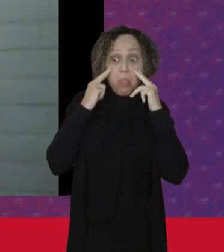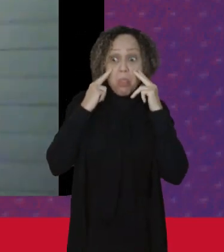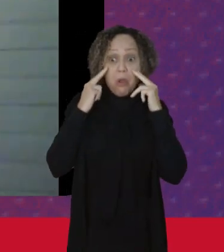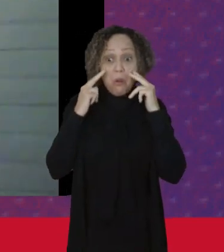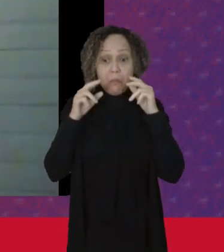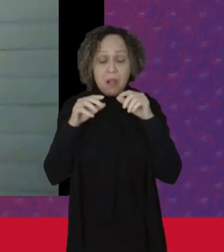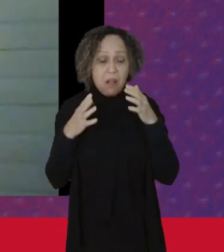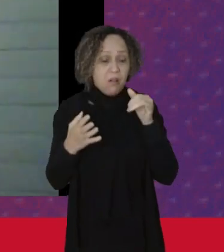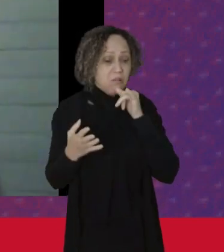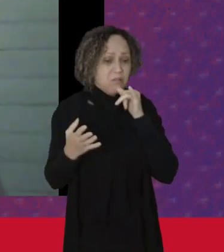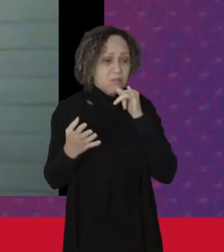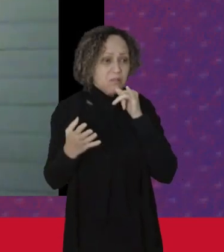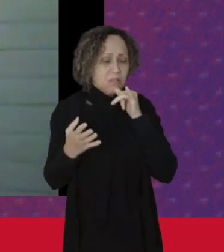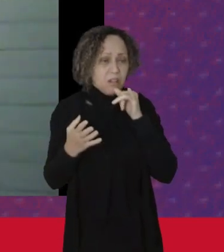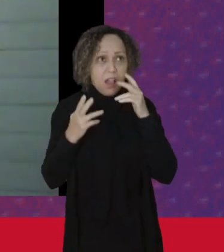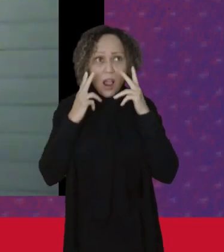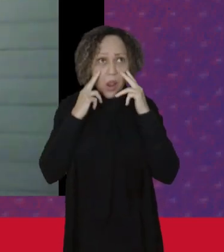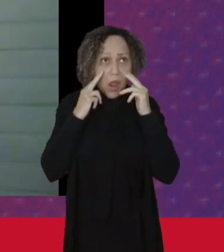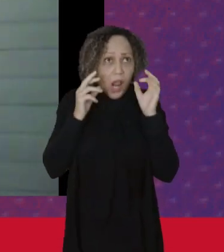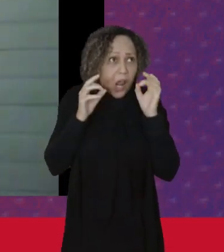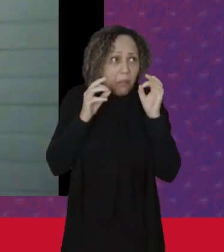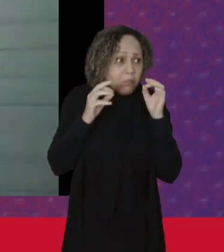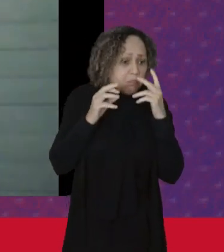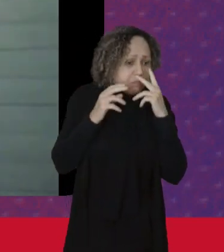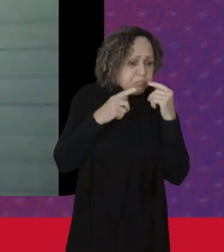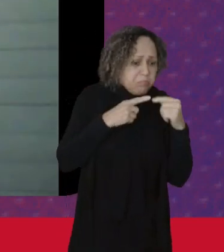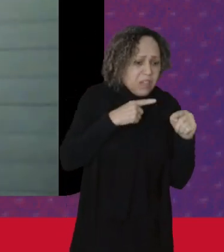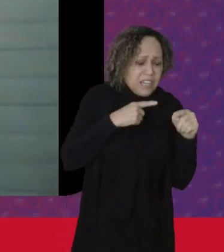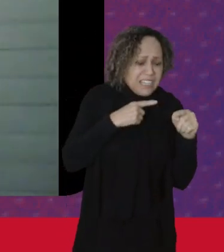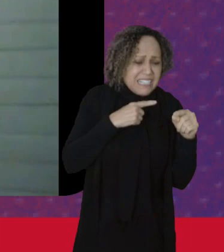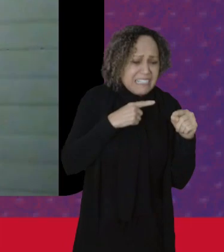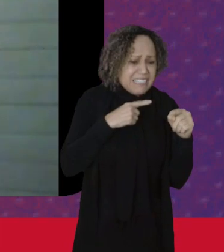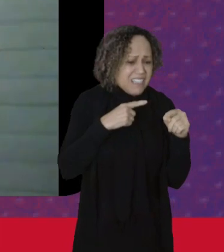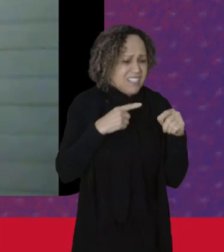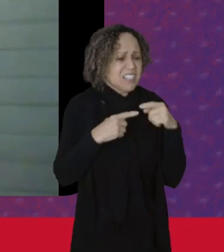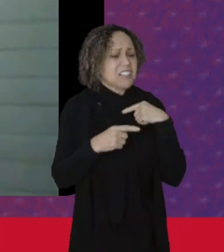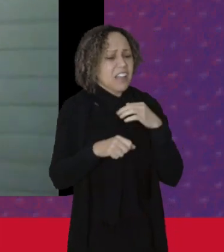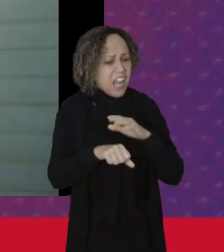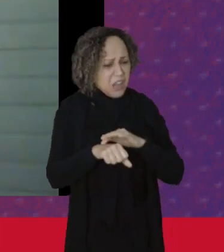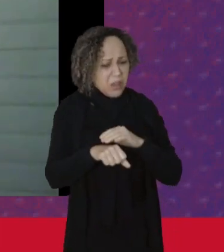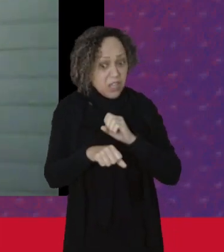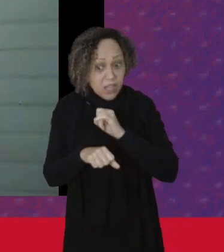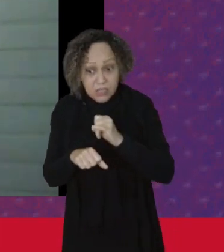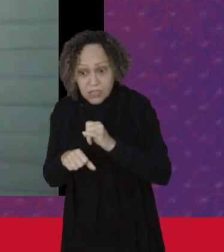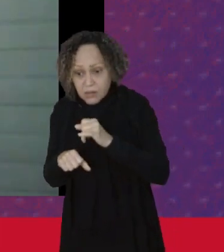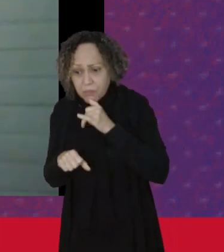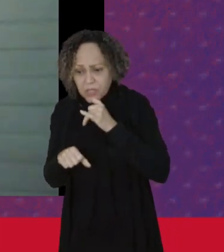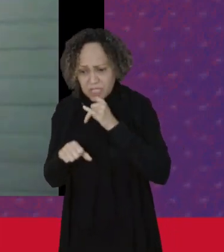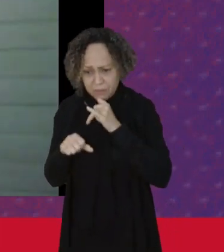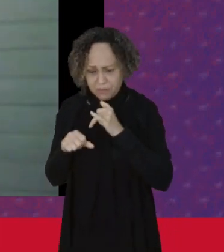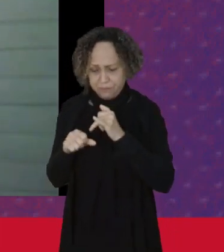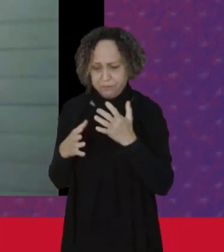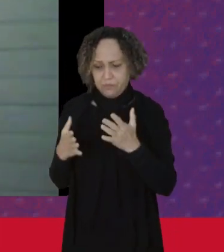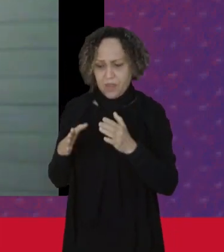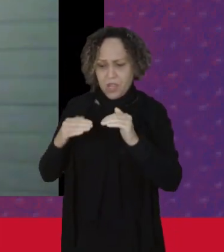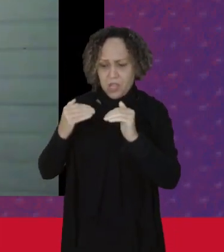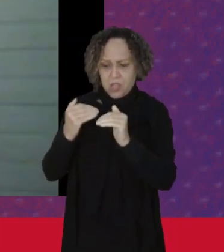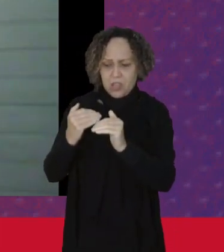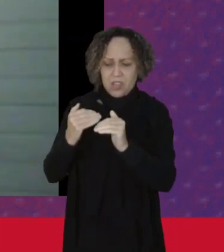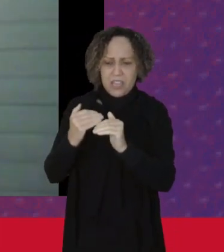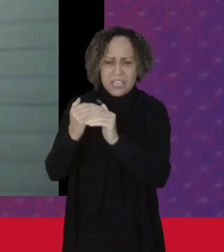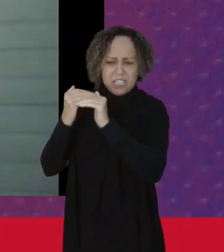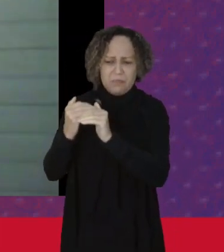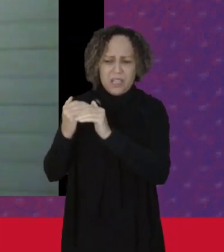vai patologizando. E aí a gente acaba patologizando e individualizando, porque